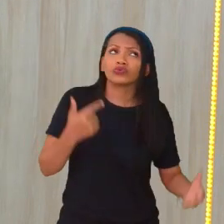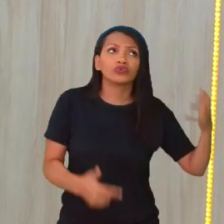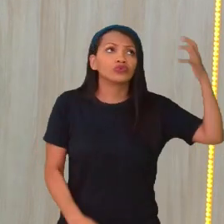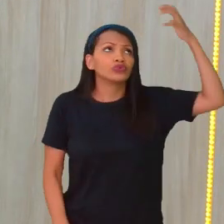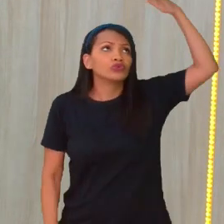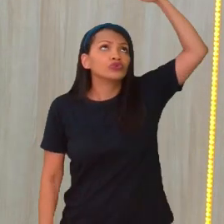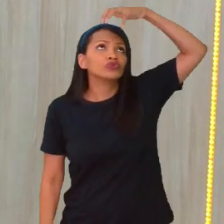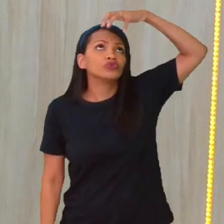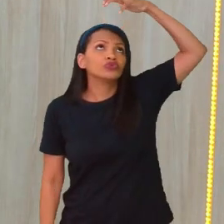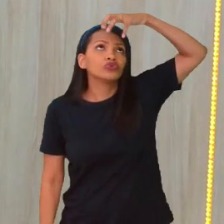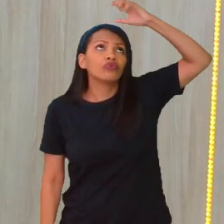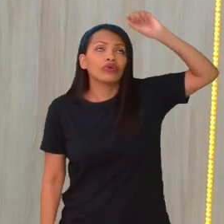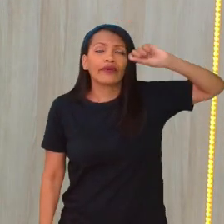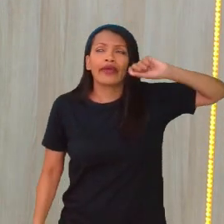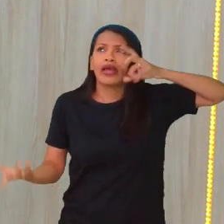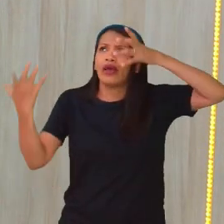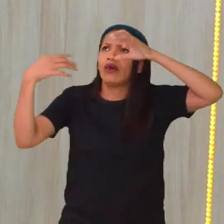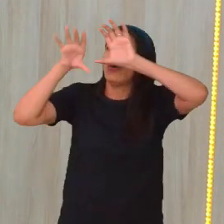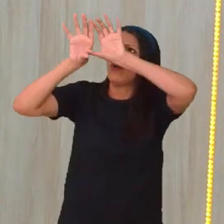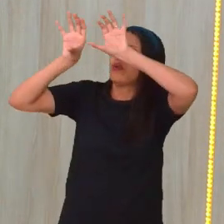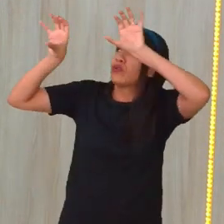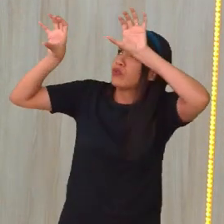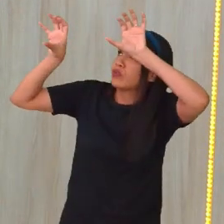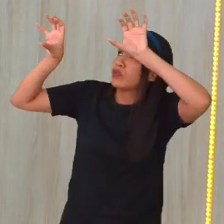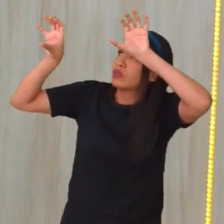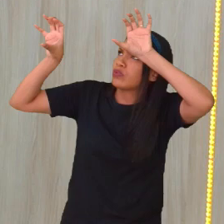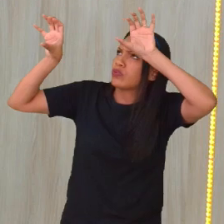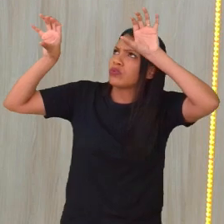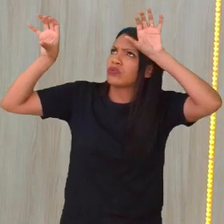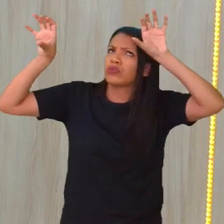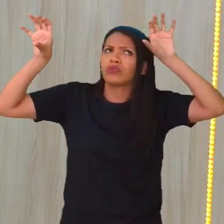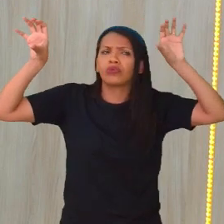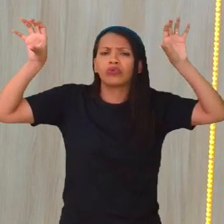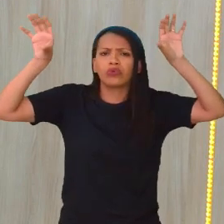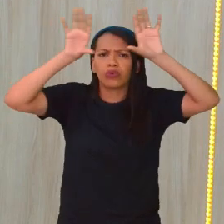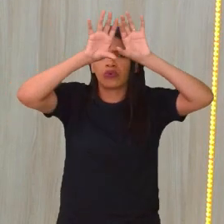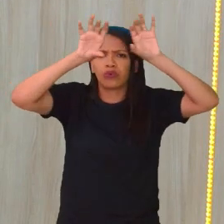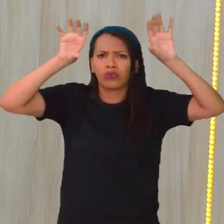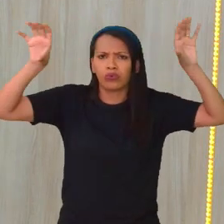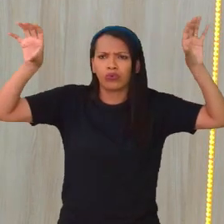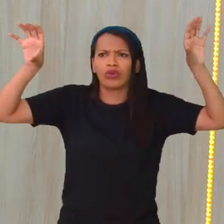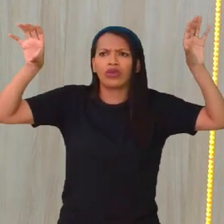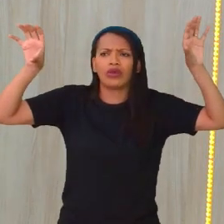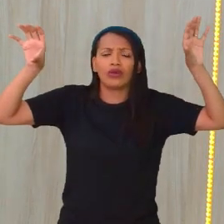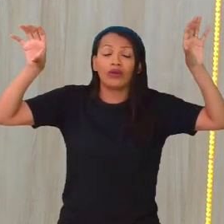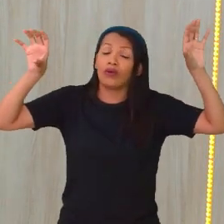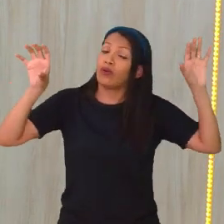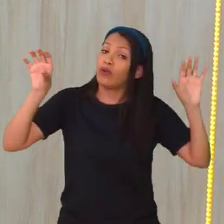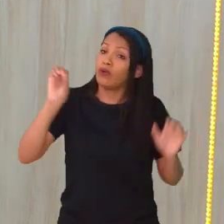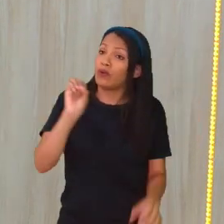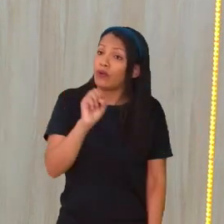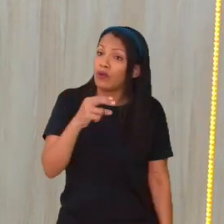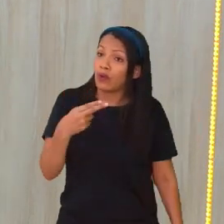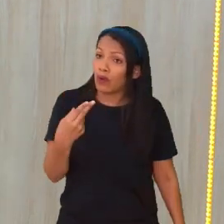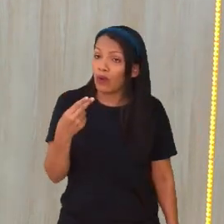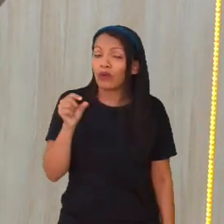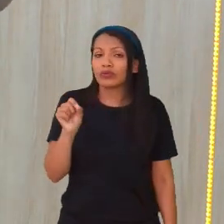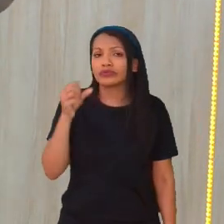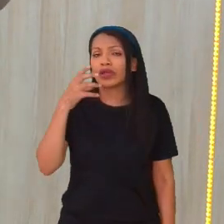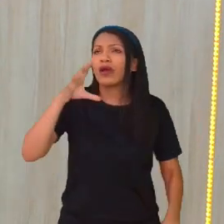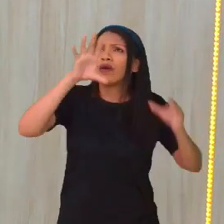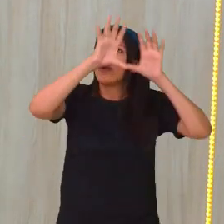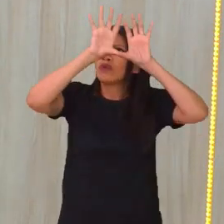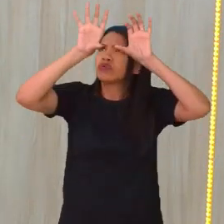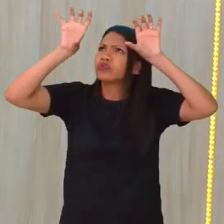nublado e chovendo, só nublado, nublado aparecendo sol e outros, né, que eu não relacionei